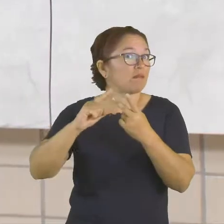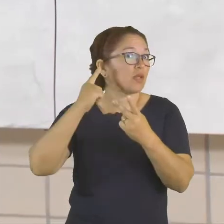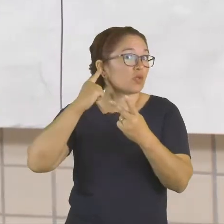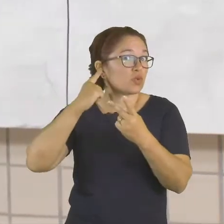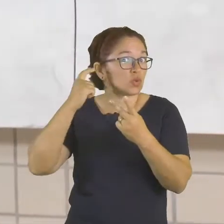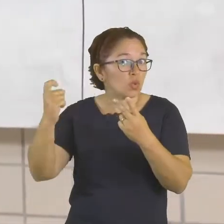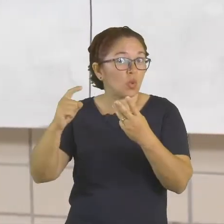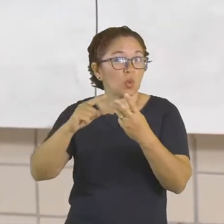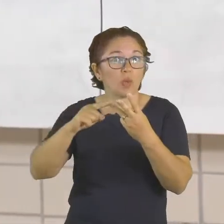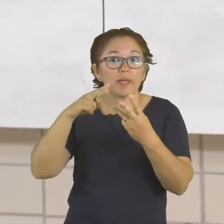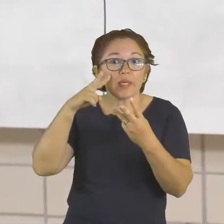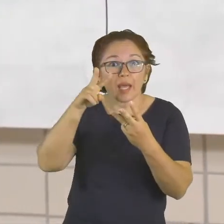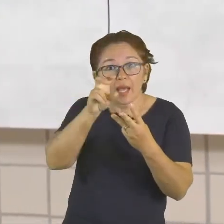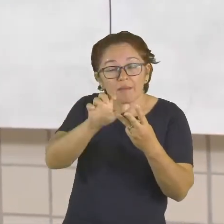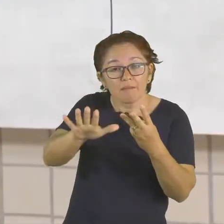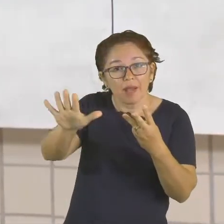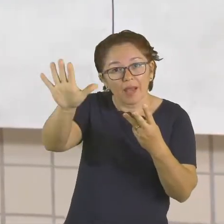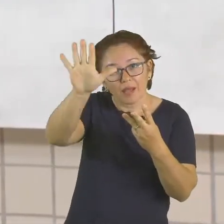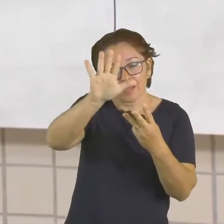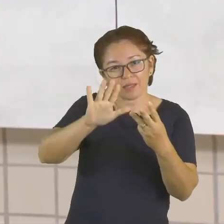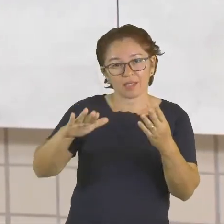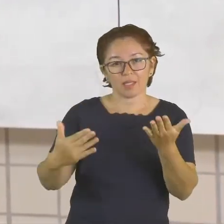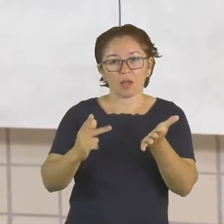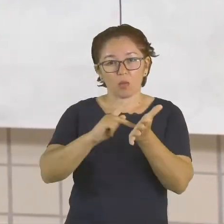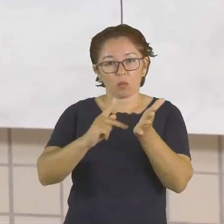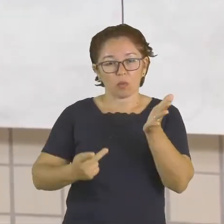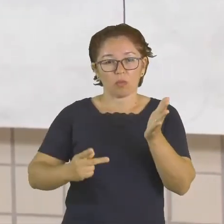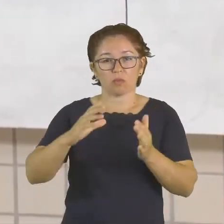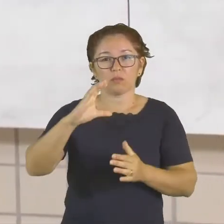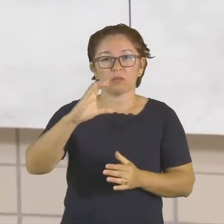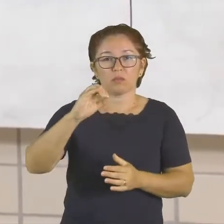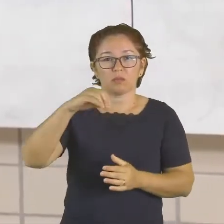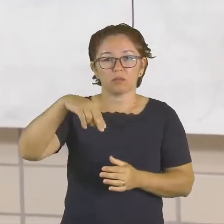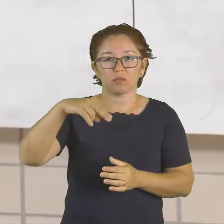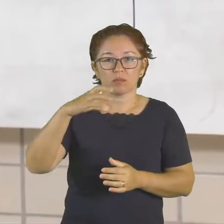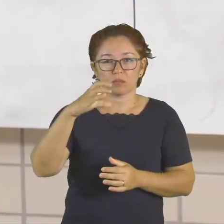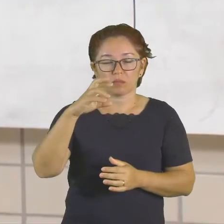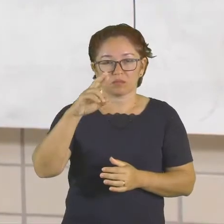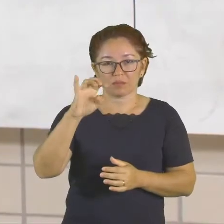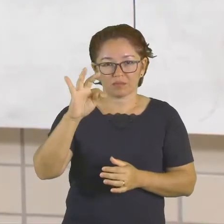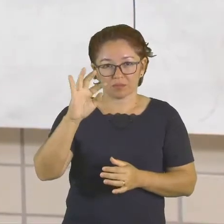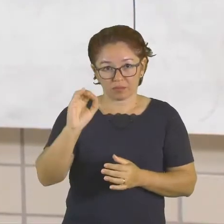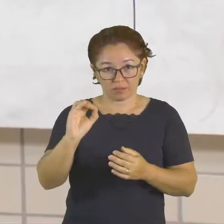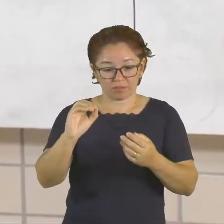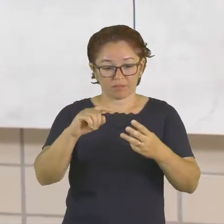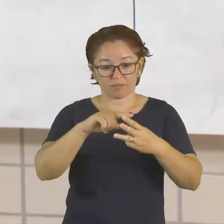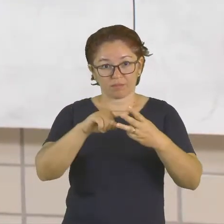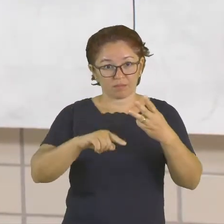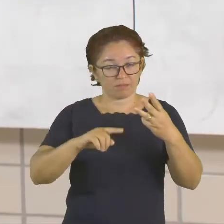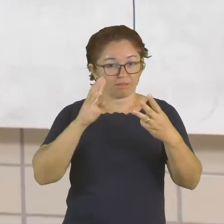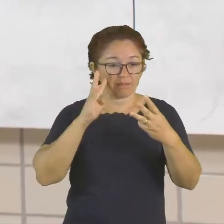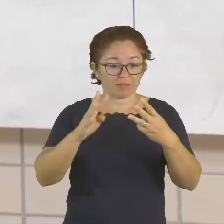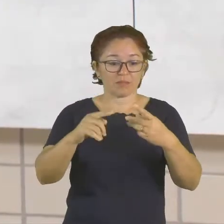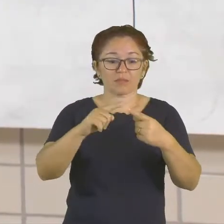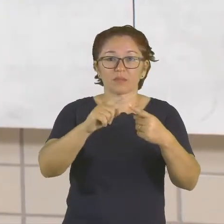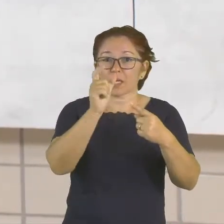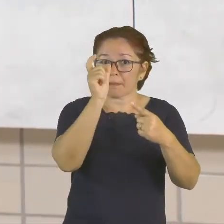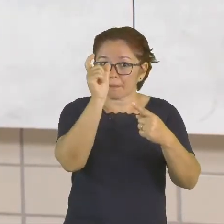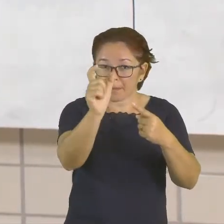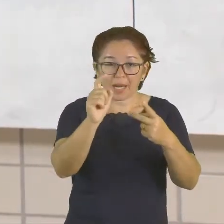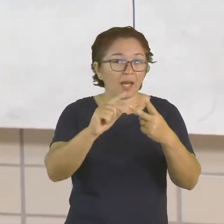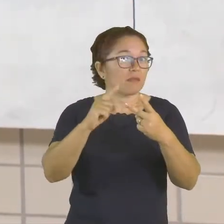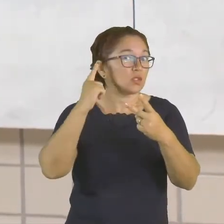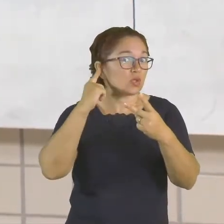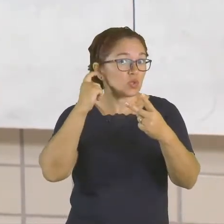poema concreto, eles conseguiram fazer essa relação, palavra, sonoridade e